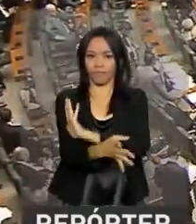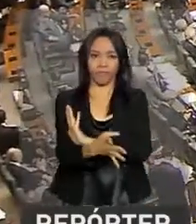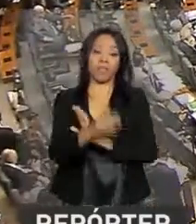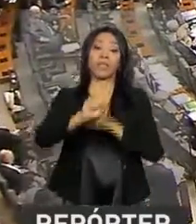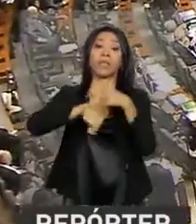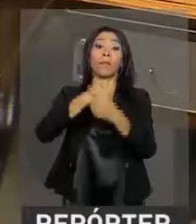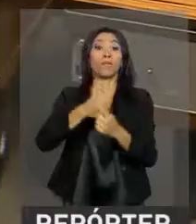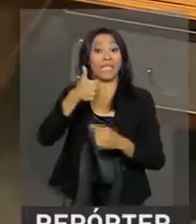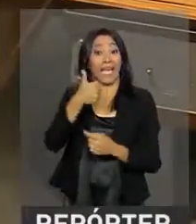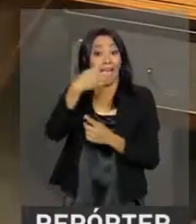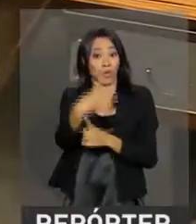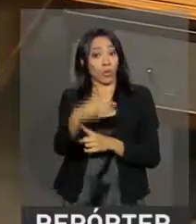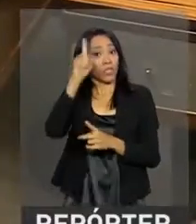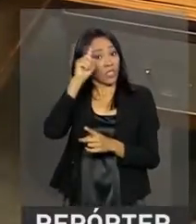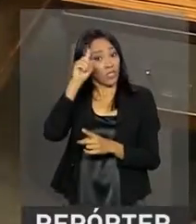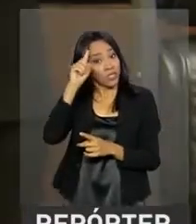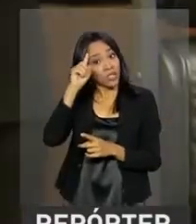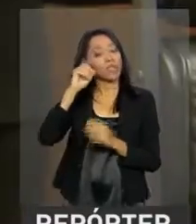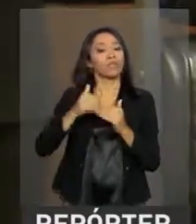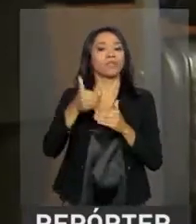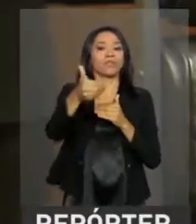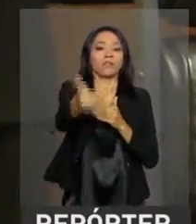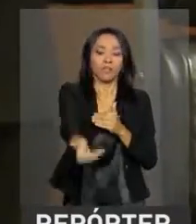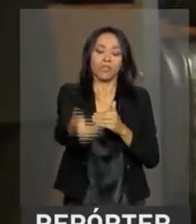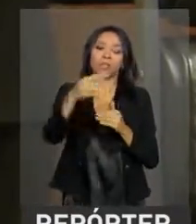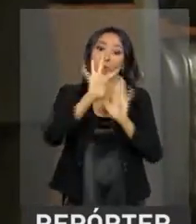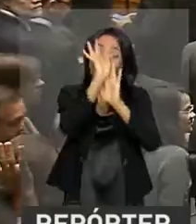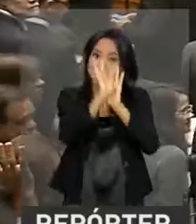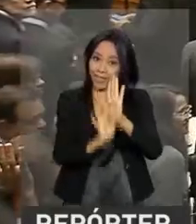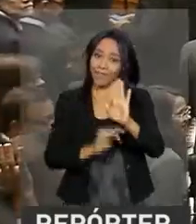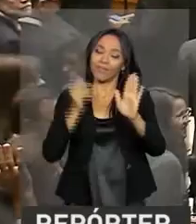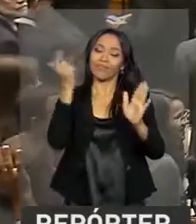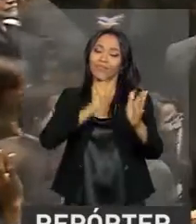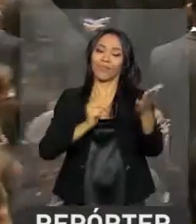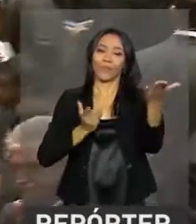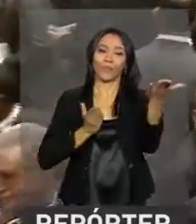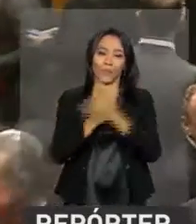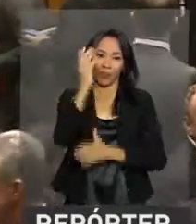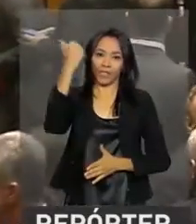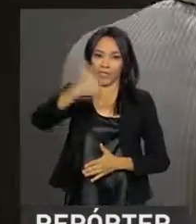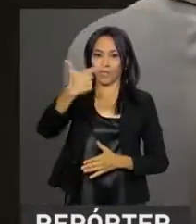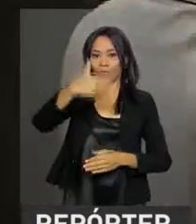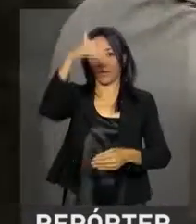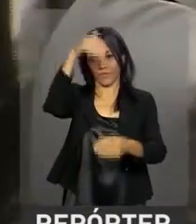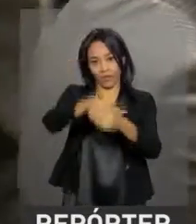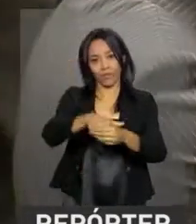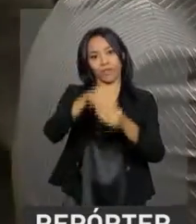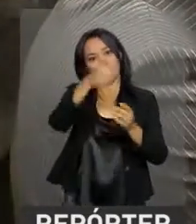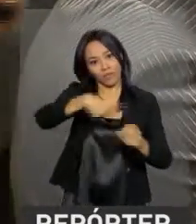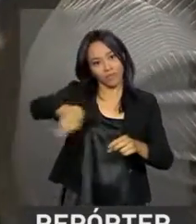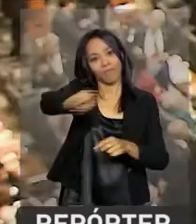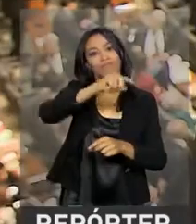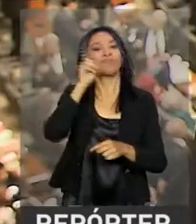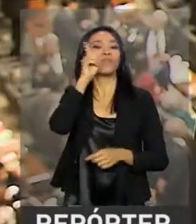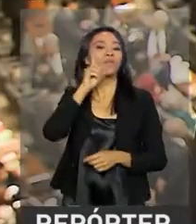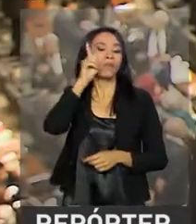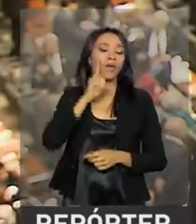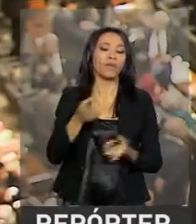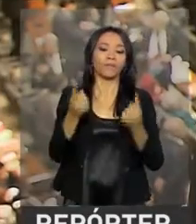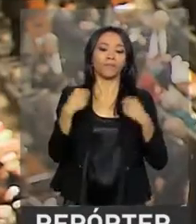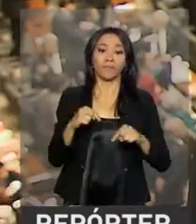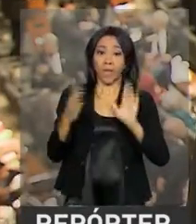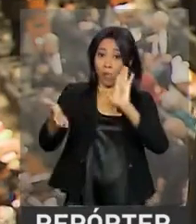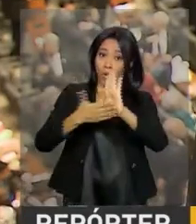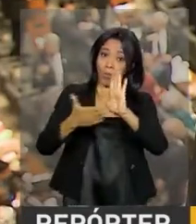de 14 dias do primeiro turno, o texto base da PEC foi aprovado em segundo turno pelos deputados. A proposta